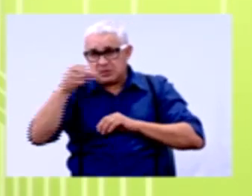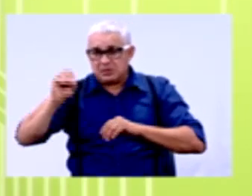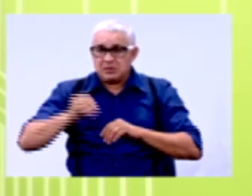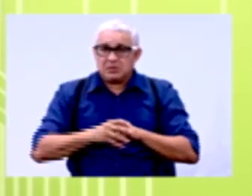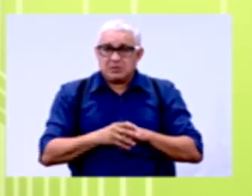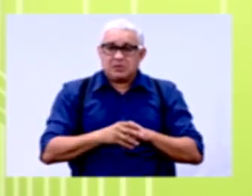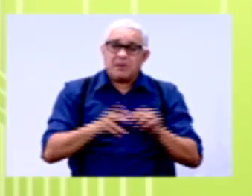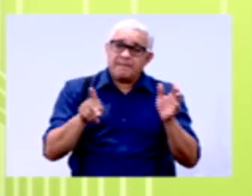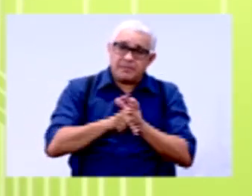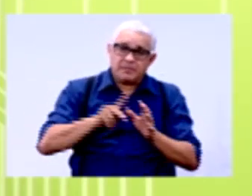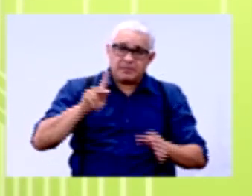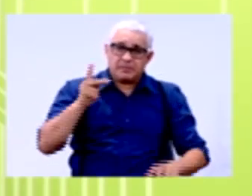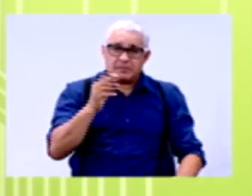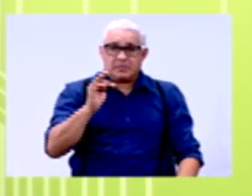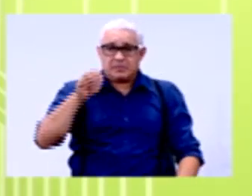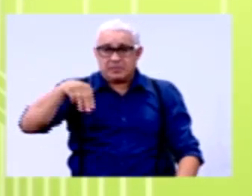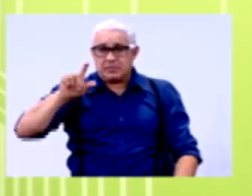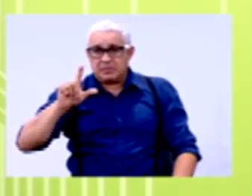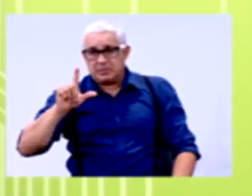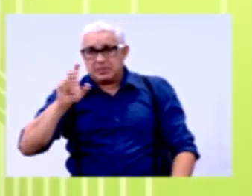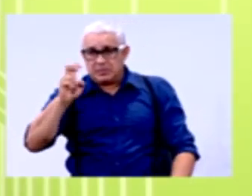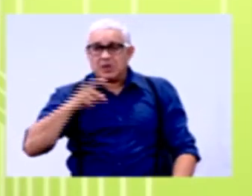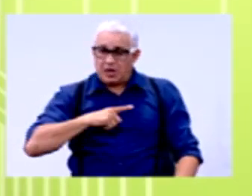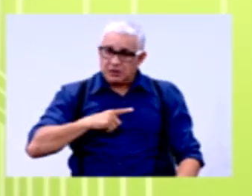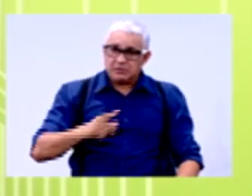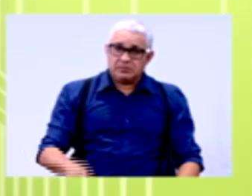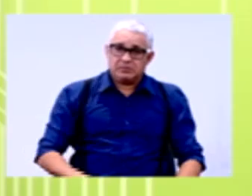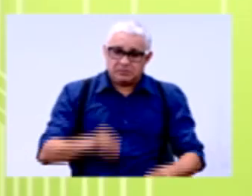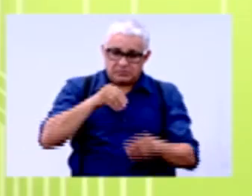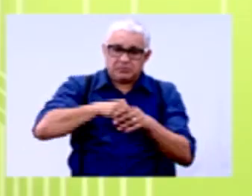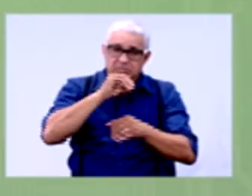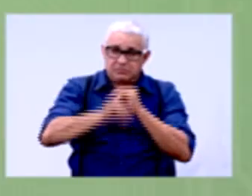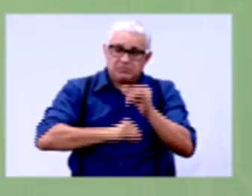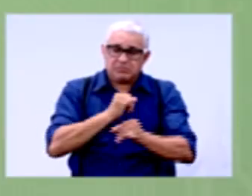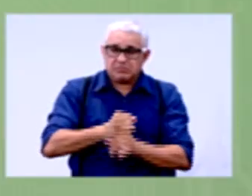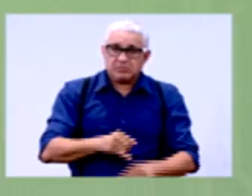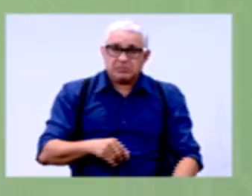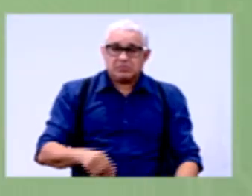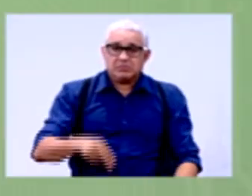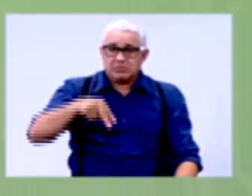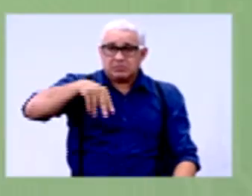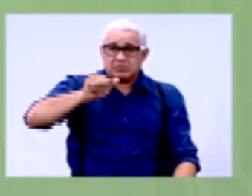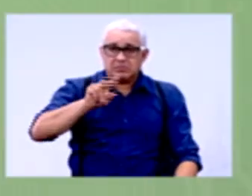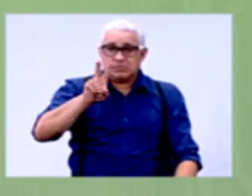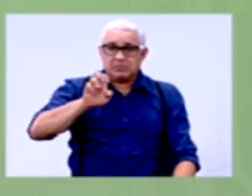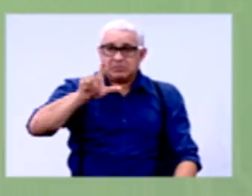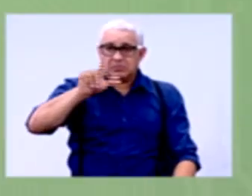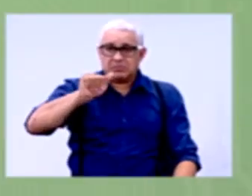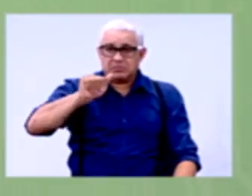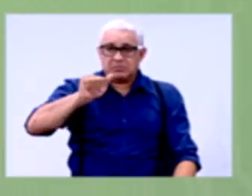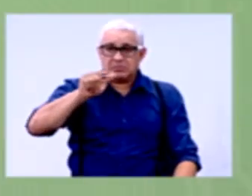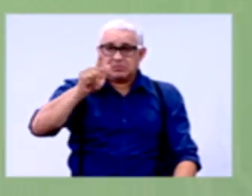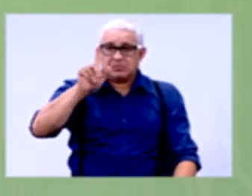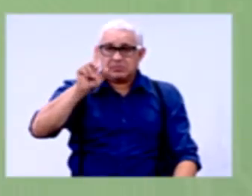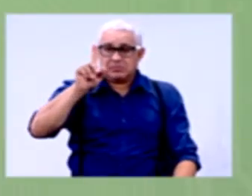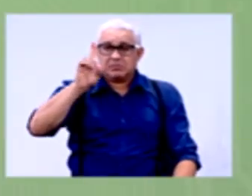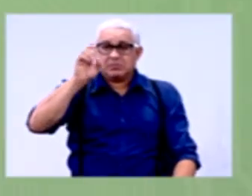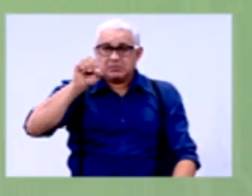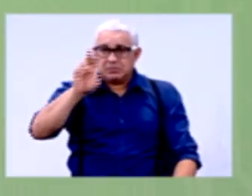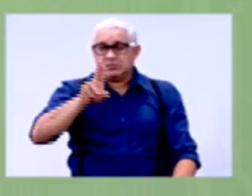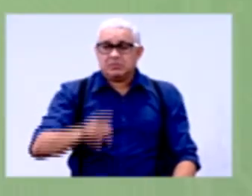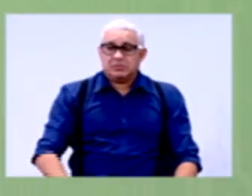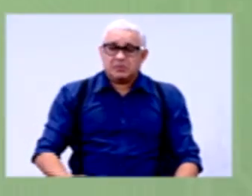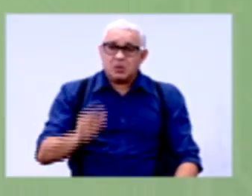que o próprio HTML5 traz para executar dentro dos navegadores, né? Então, vamos falar um pouquinho sobre armazenamento de